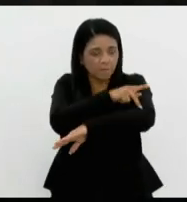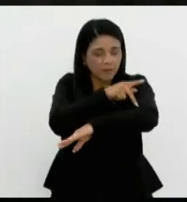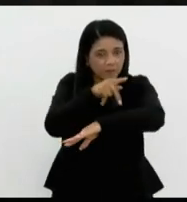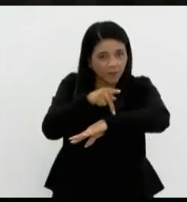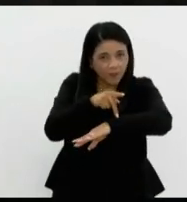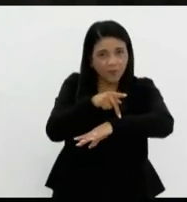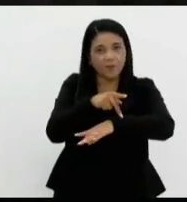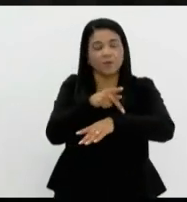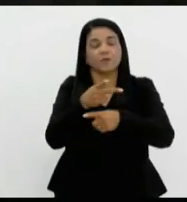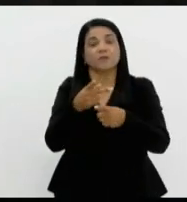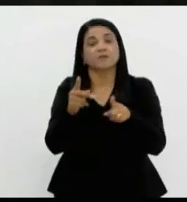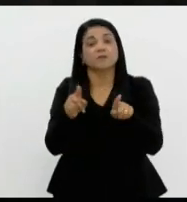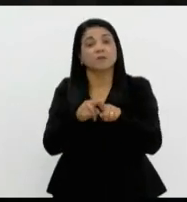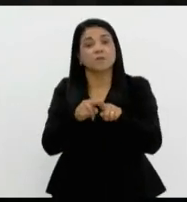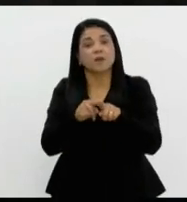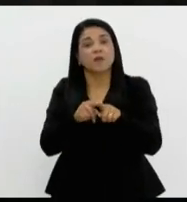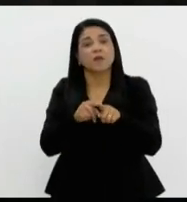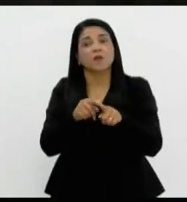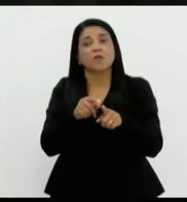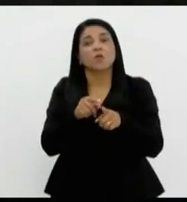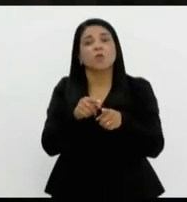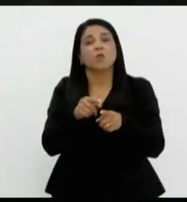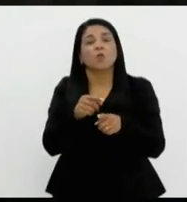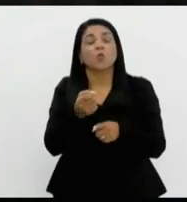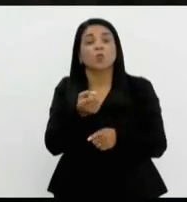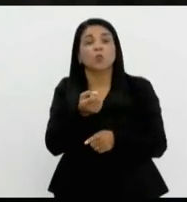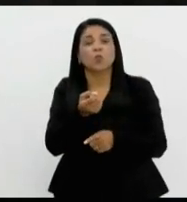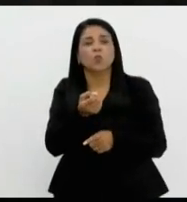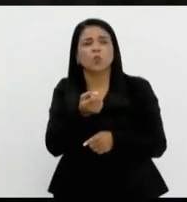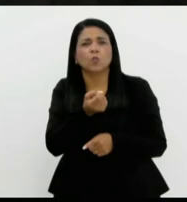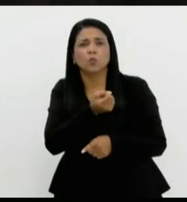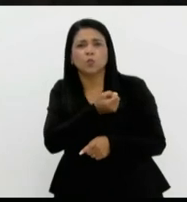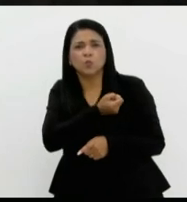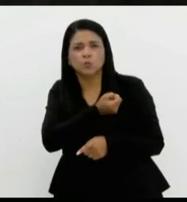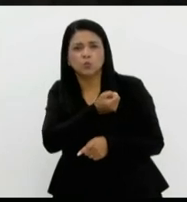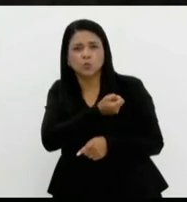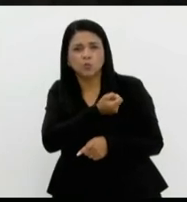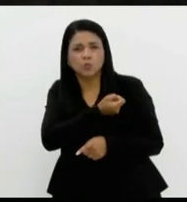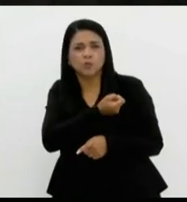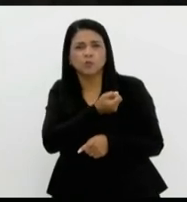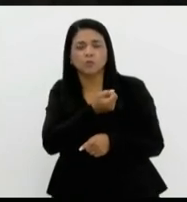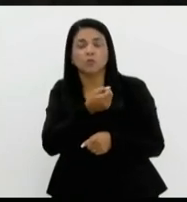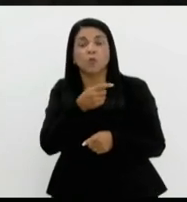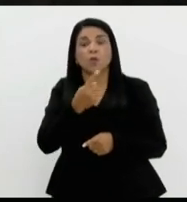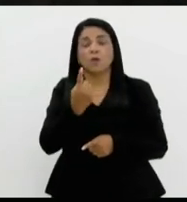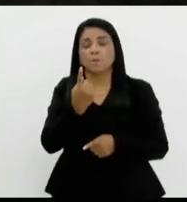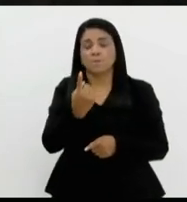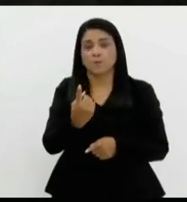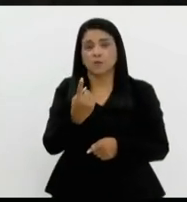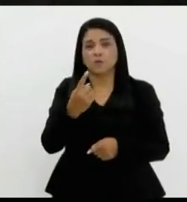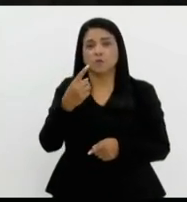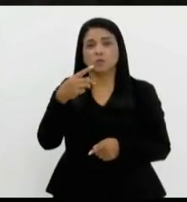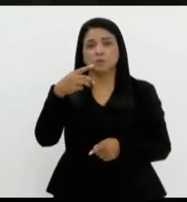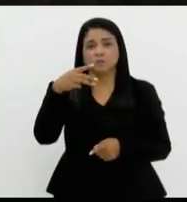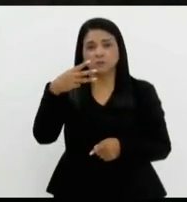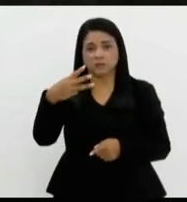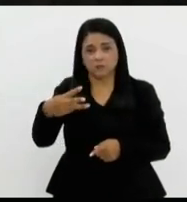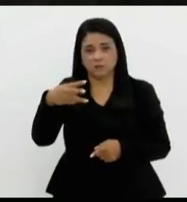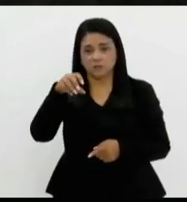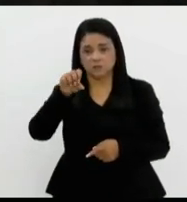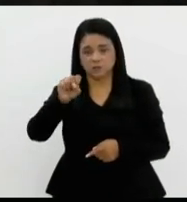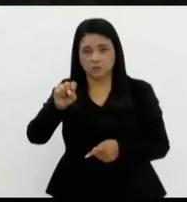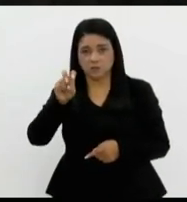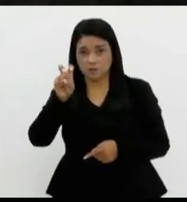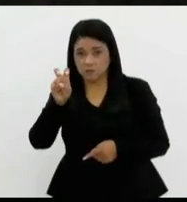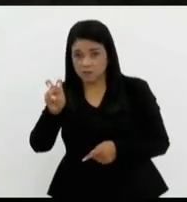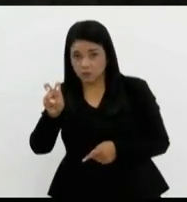professores, dizer o número, né, deles que recebem esse auxílio. São 1.385 profissionais,